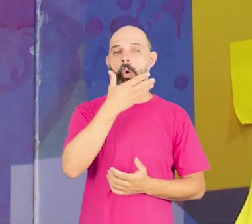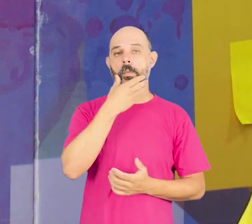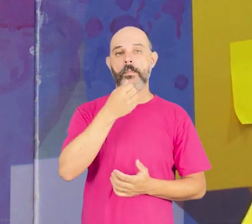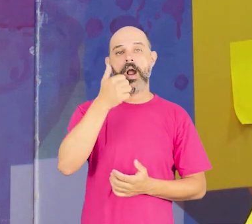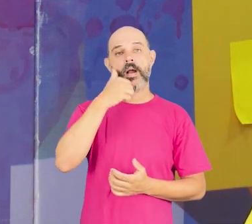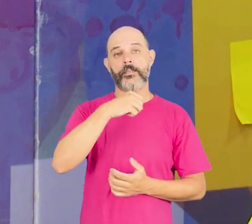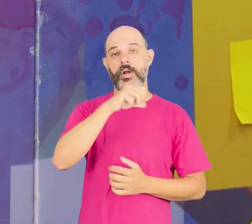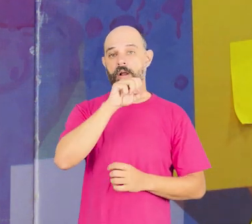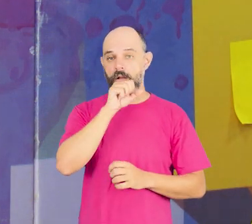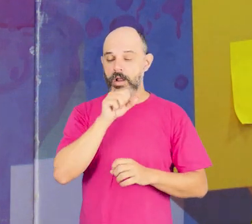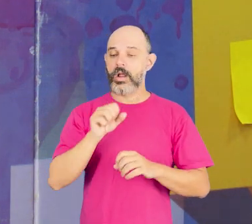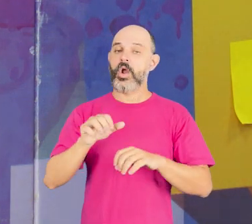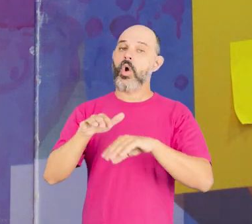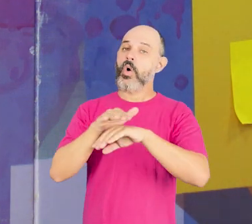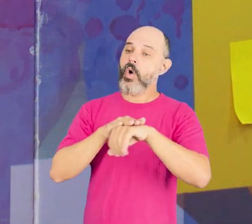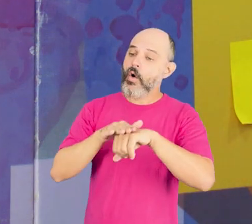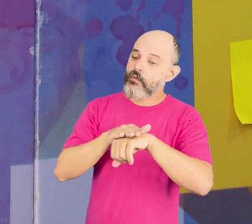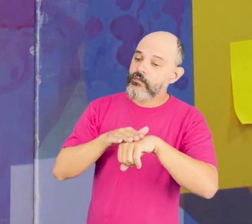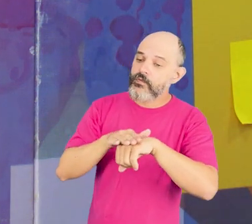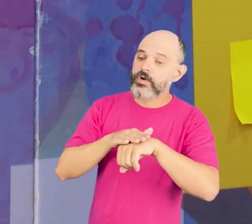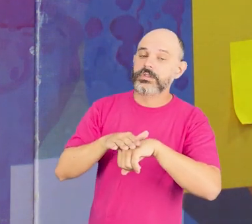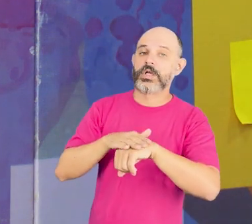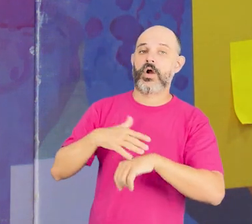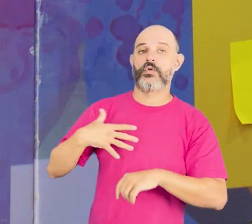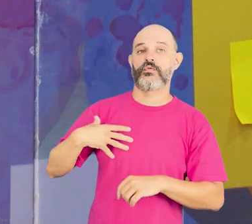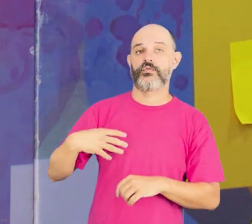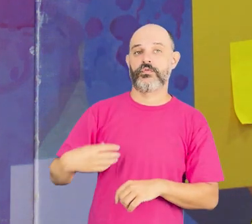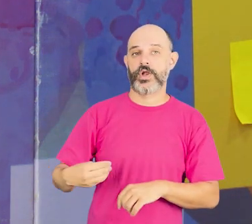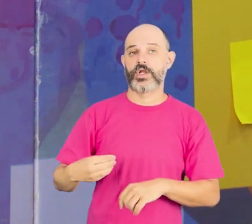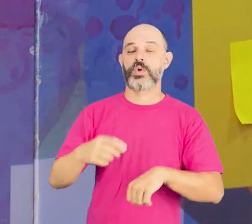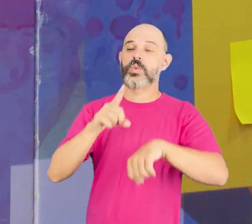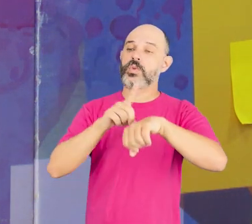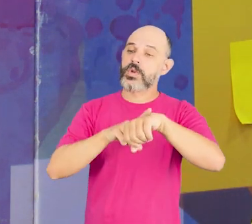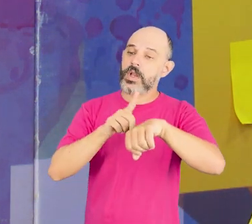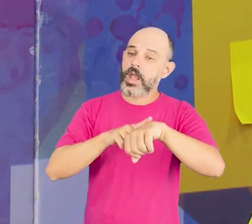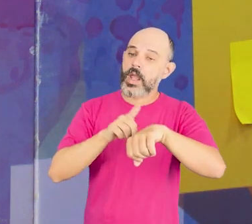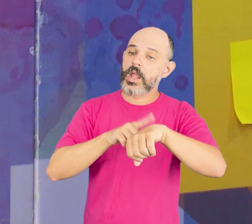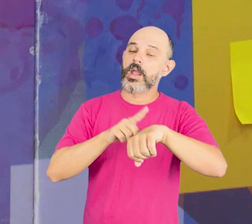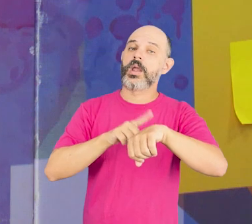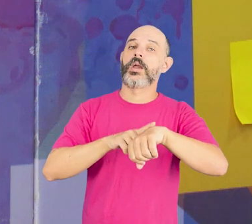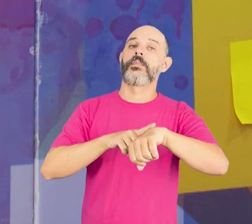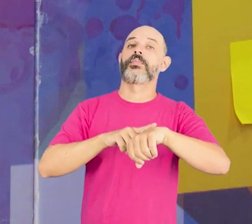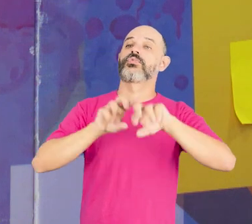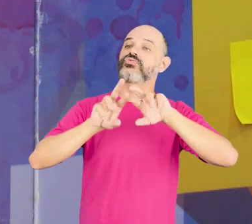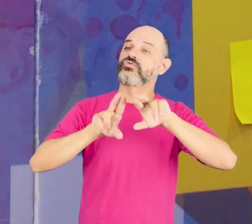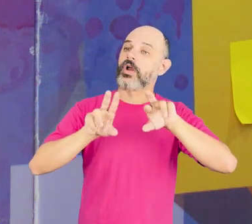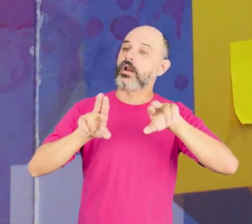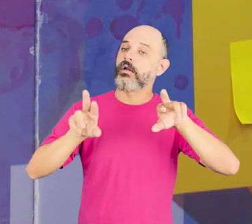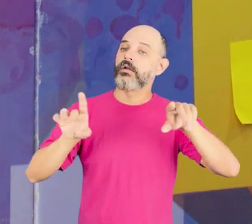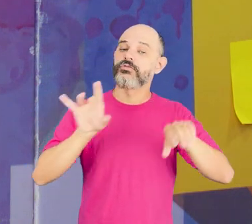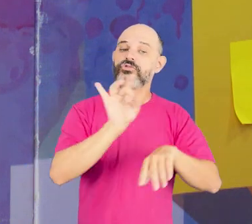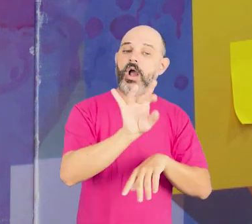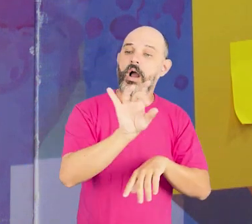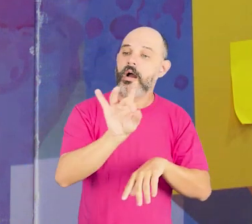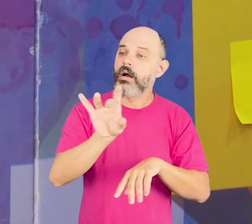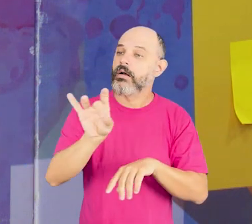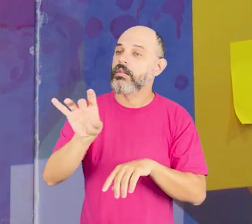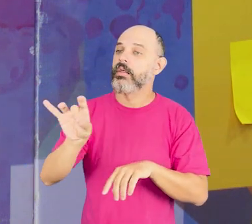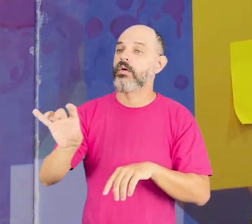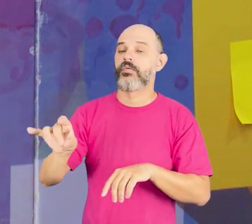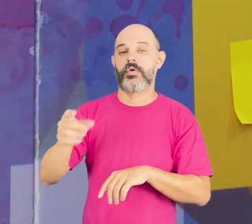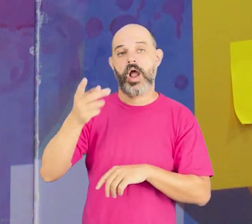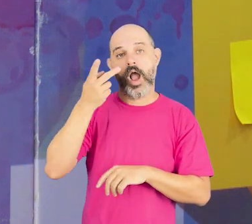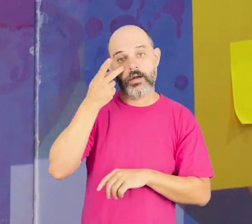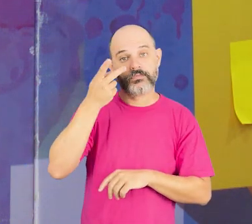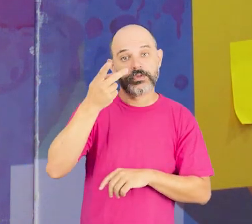Os pais podem conversar com os filhos sobre o tempo de cada um e as diferentes ocasiões. E as